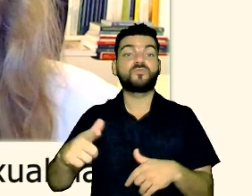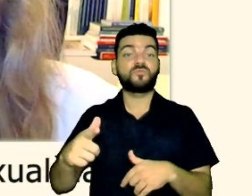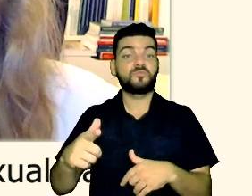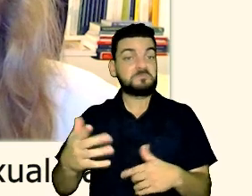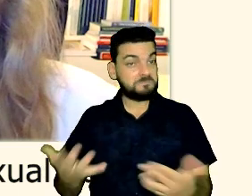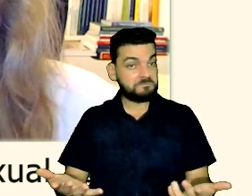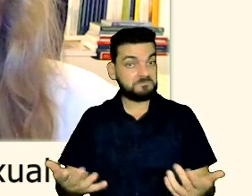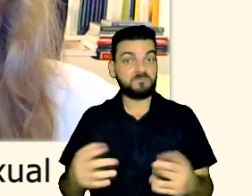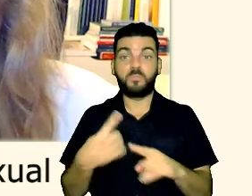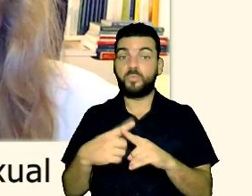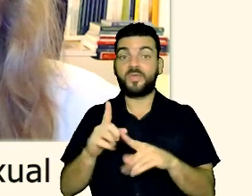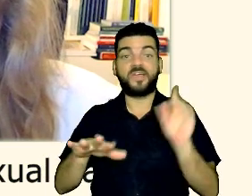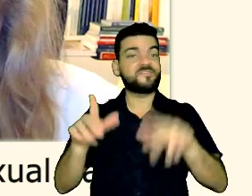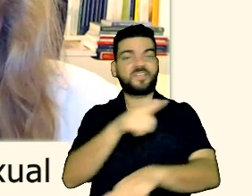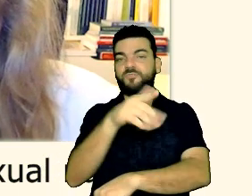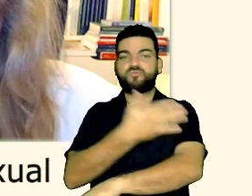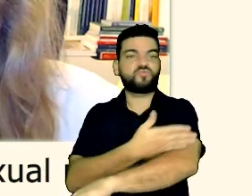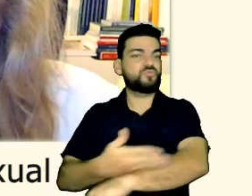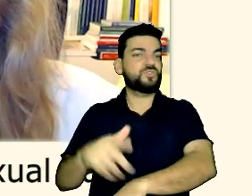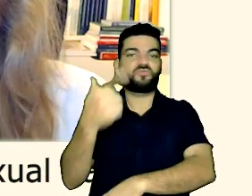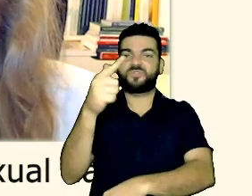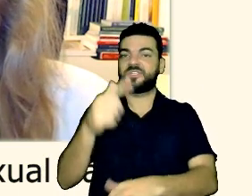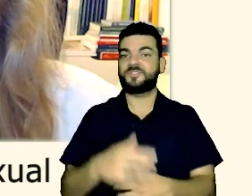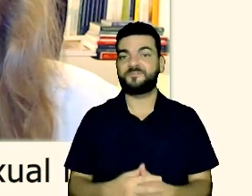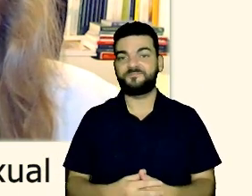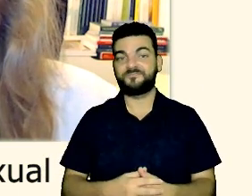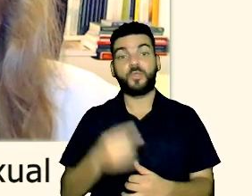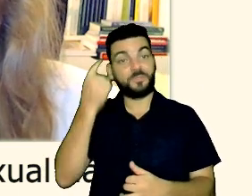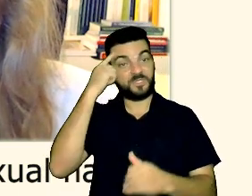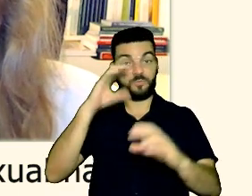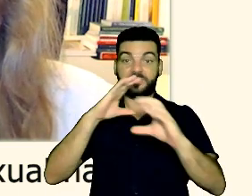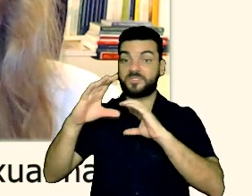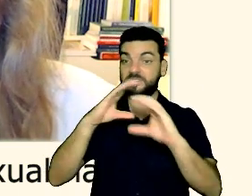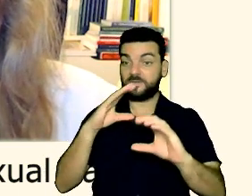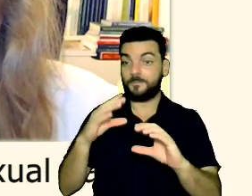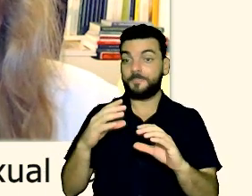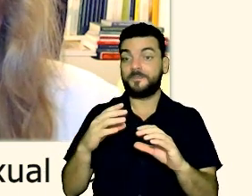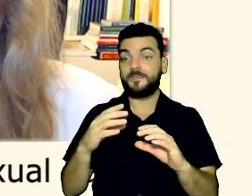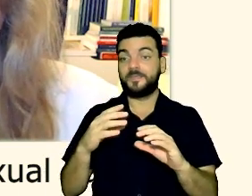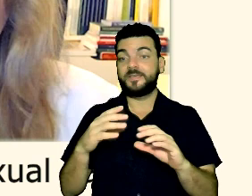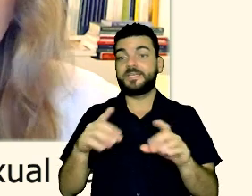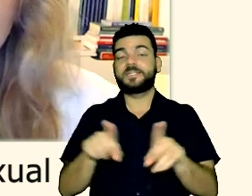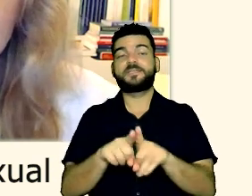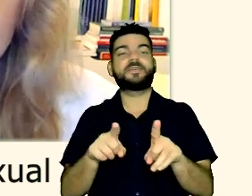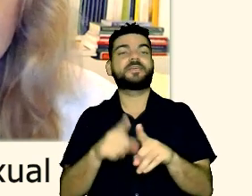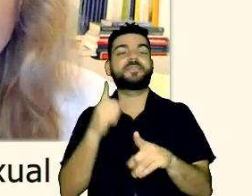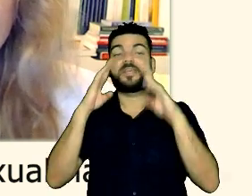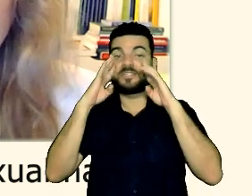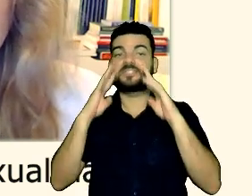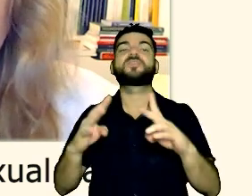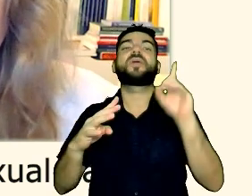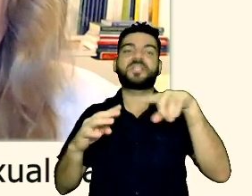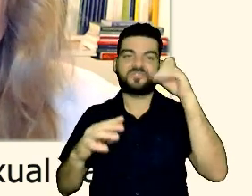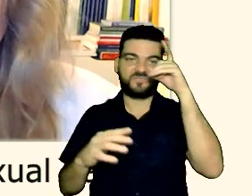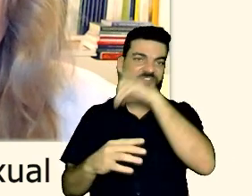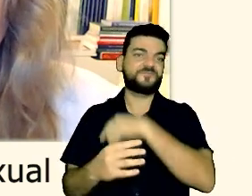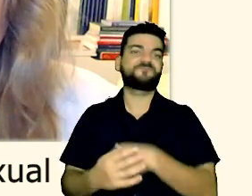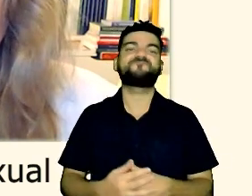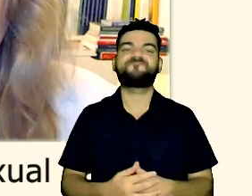próprias professoras e tudo, elas pedem, quando vai ter novamente? Porque a gente não está